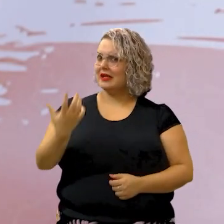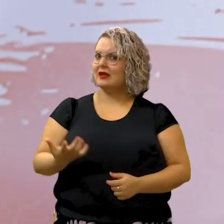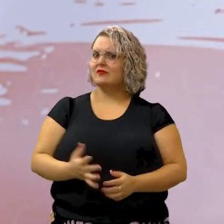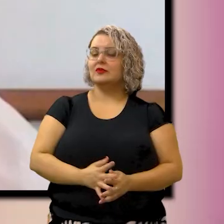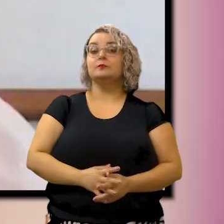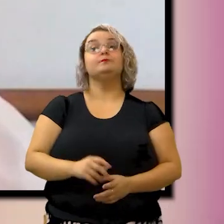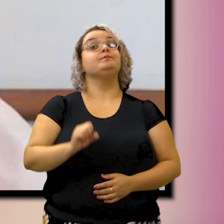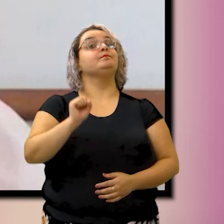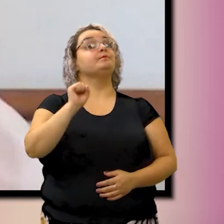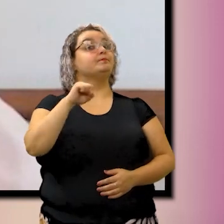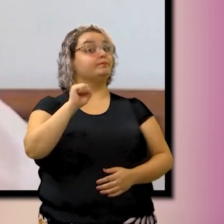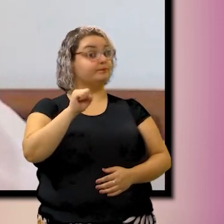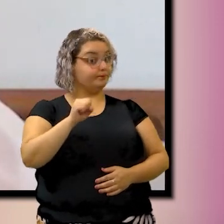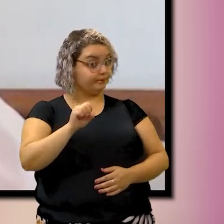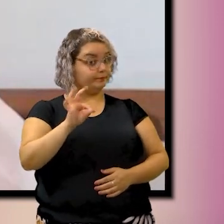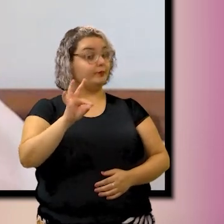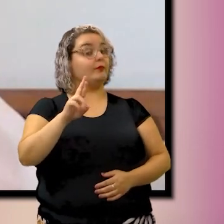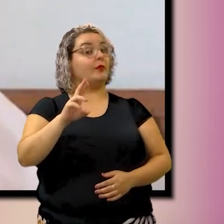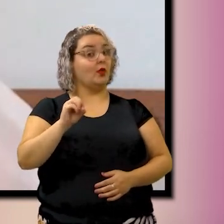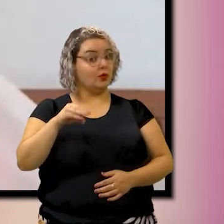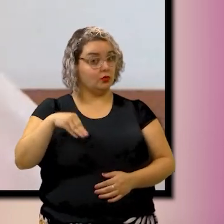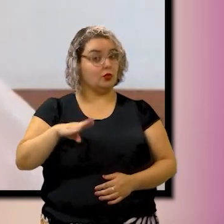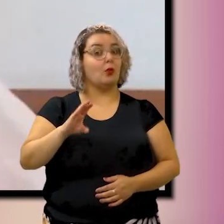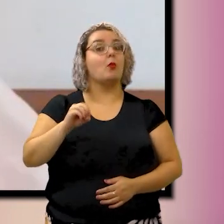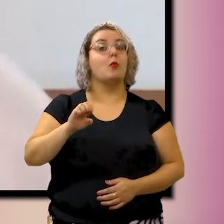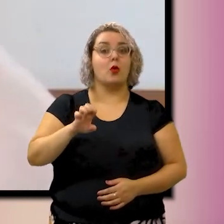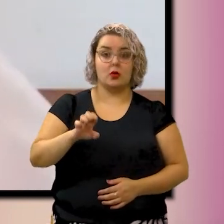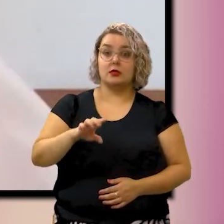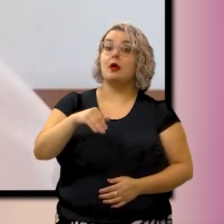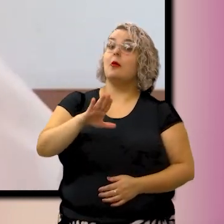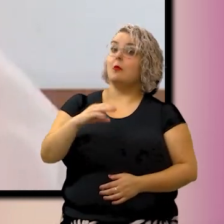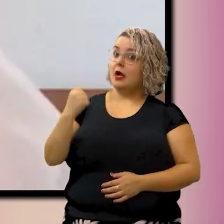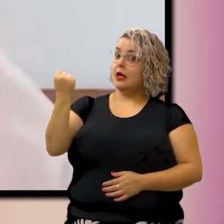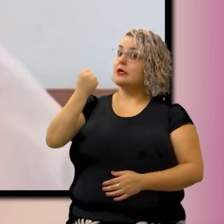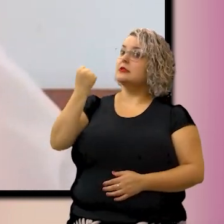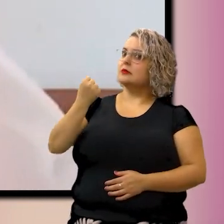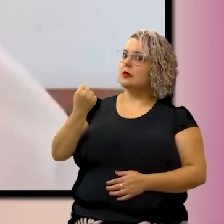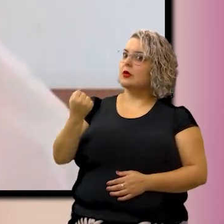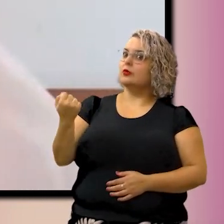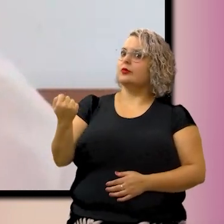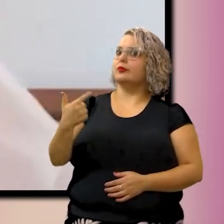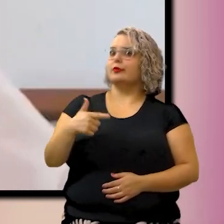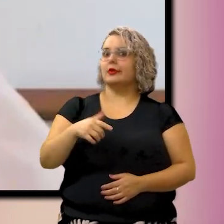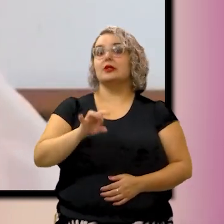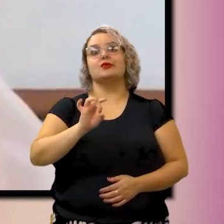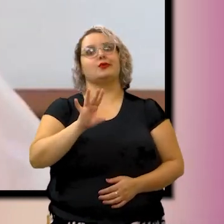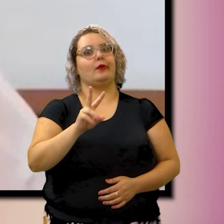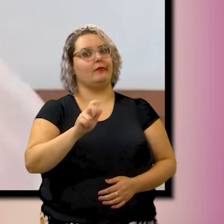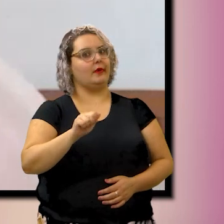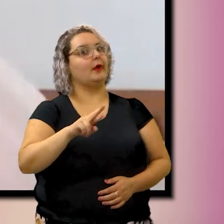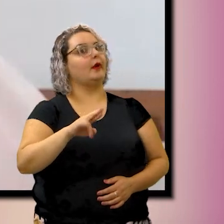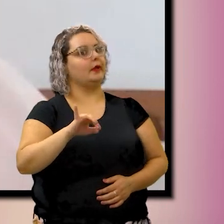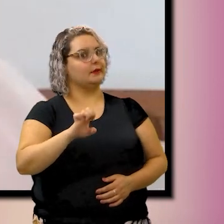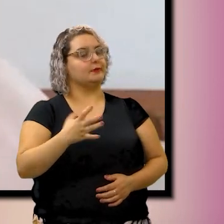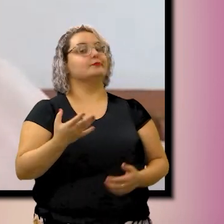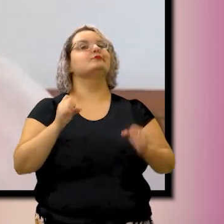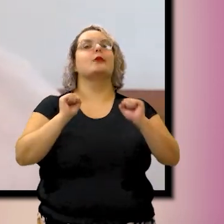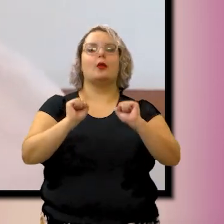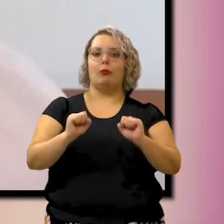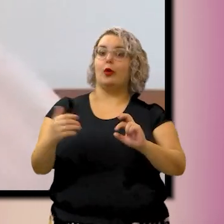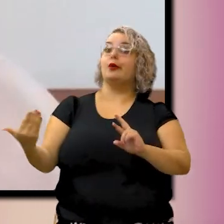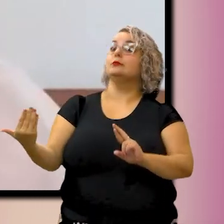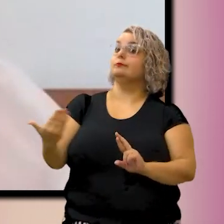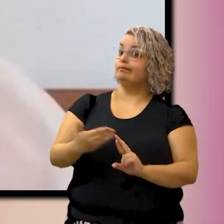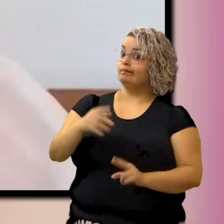grave. Sim, a trombose é uma situação mais grave do que apenas a presença de varizes, e ela, inclusive,